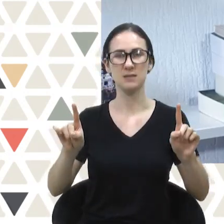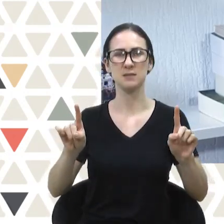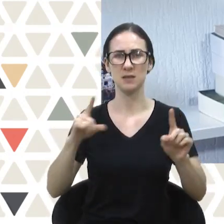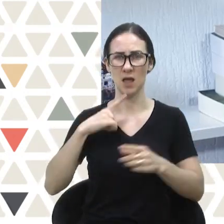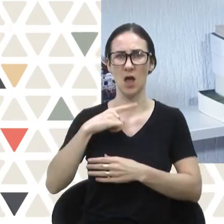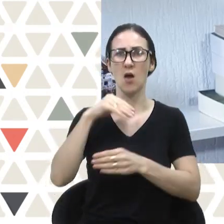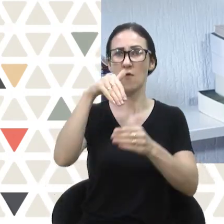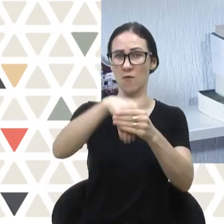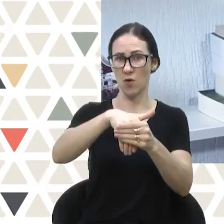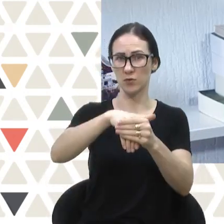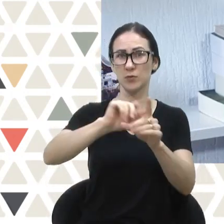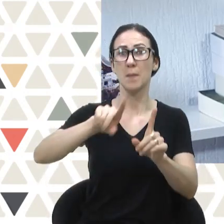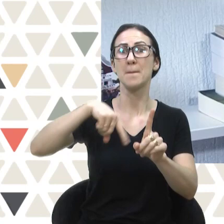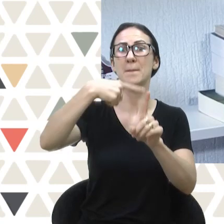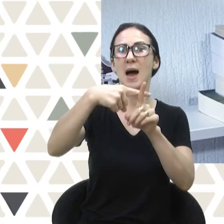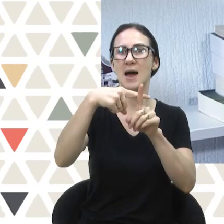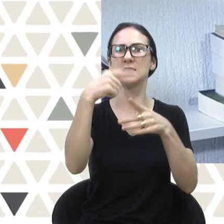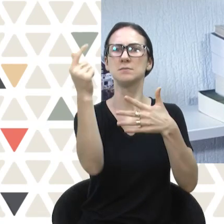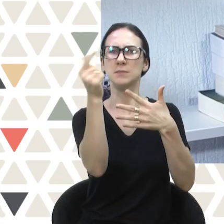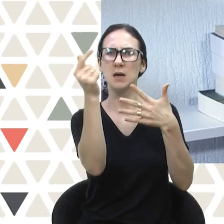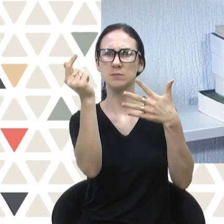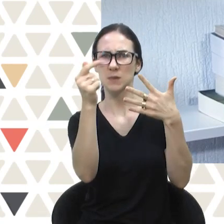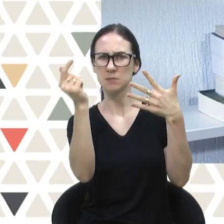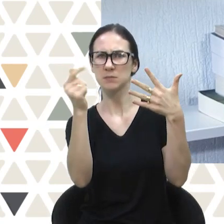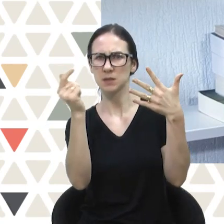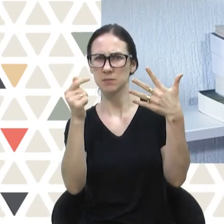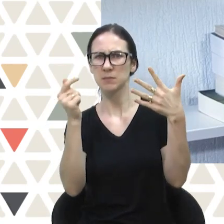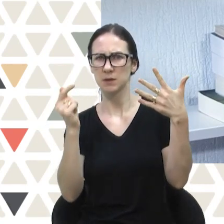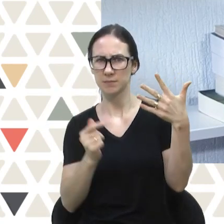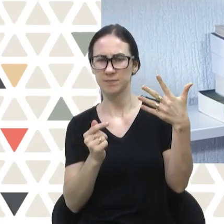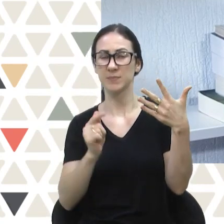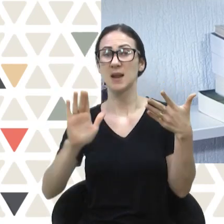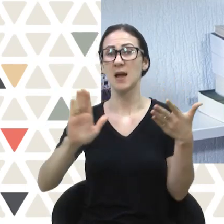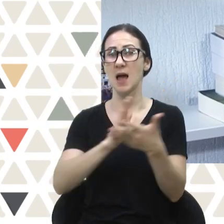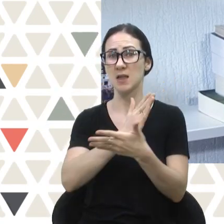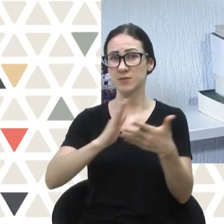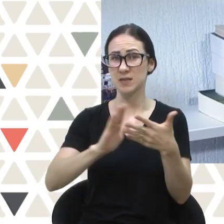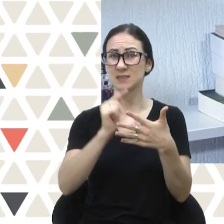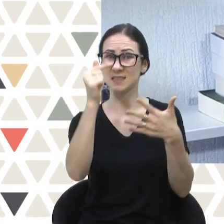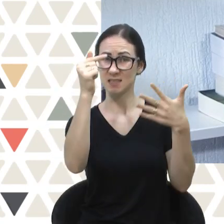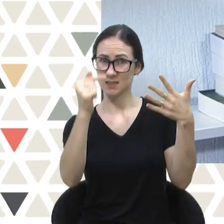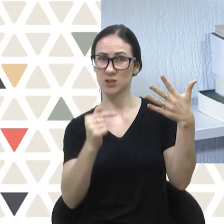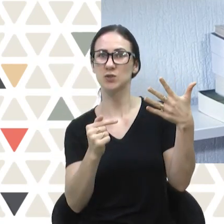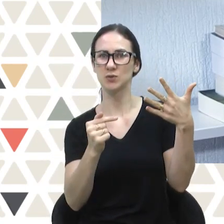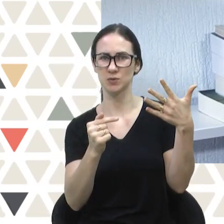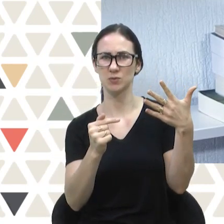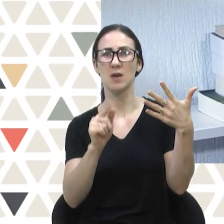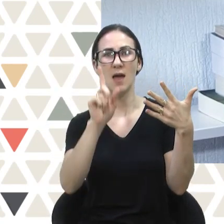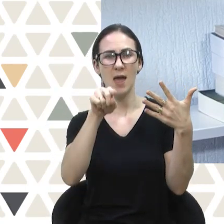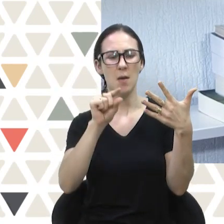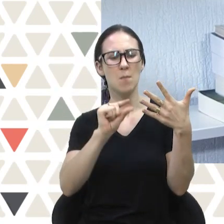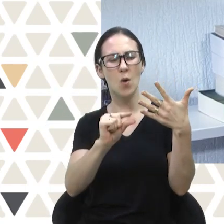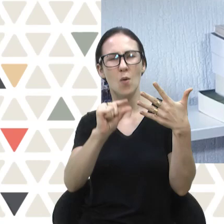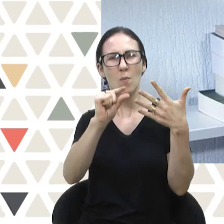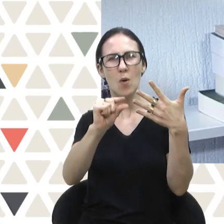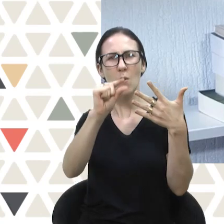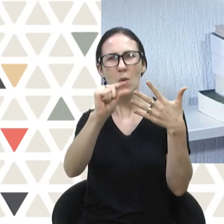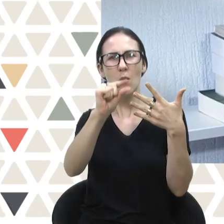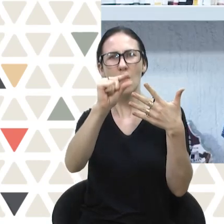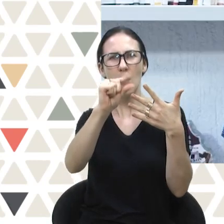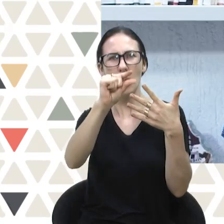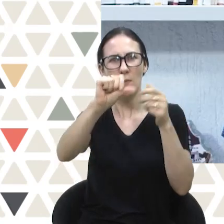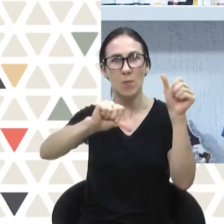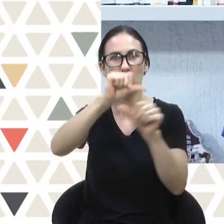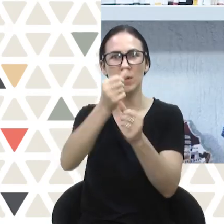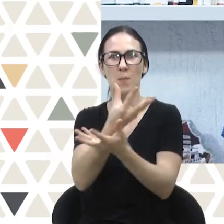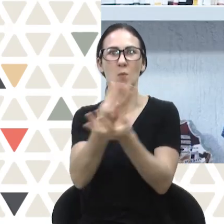voto as pessoas têm uma série de outros mecanismos e esses mecanismos eles são os grãos lá que vão enchendo o